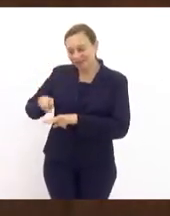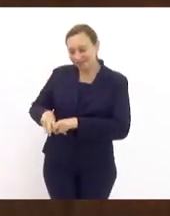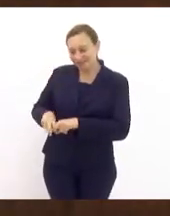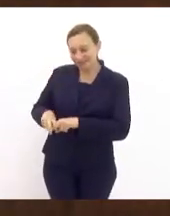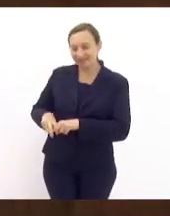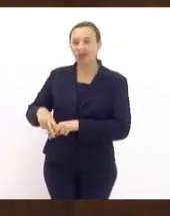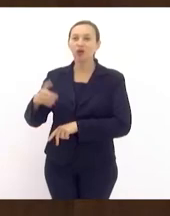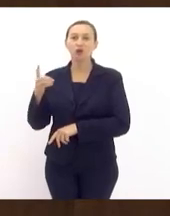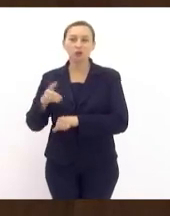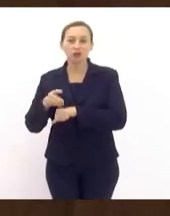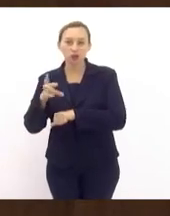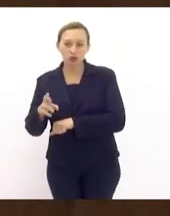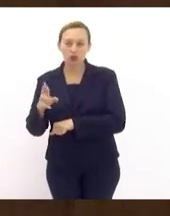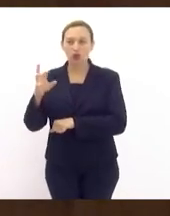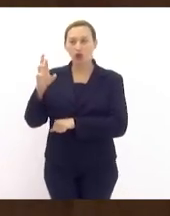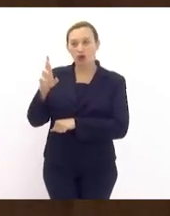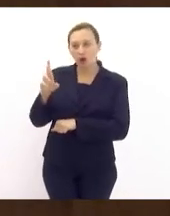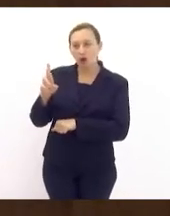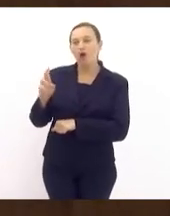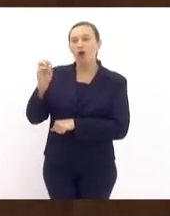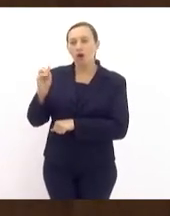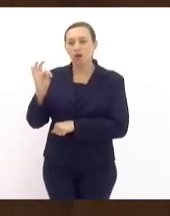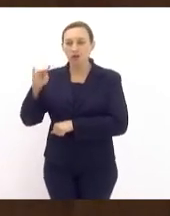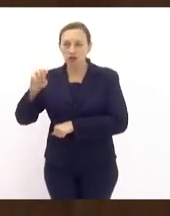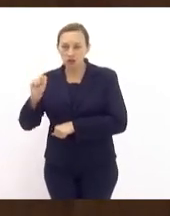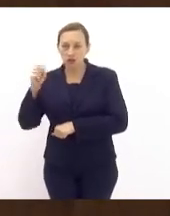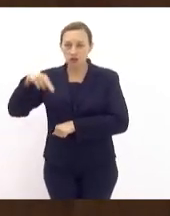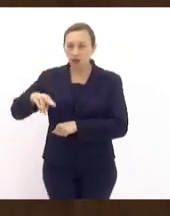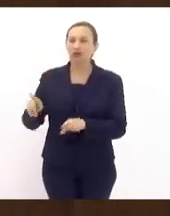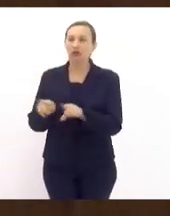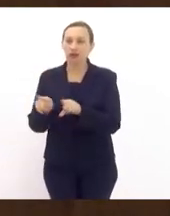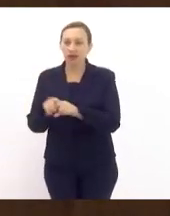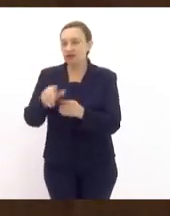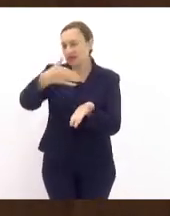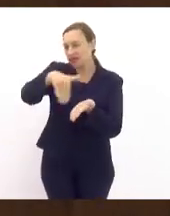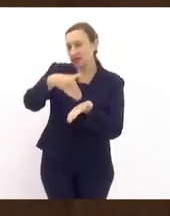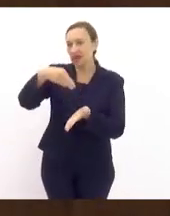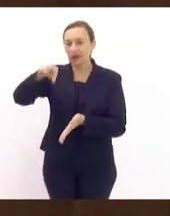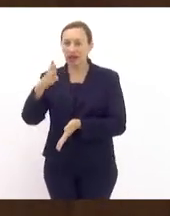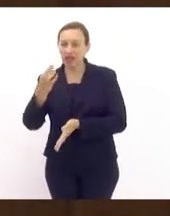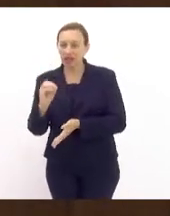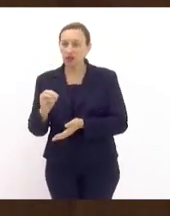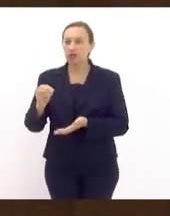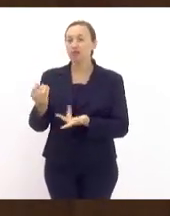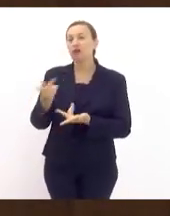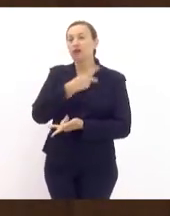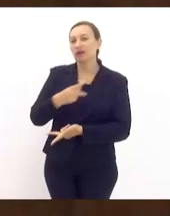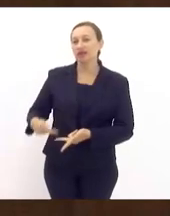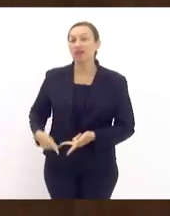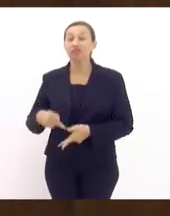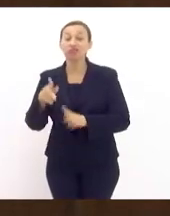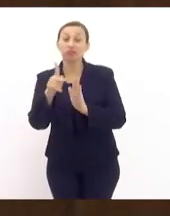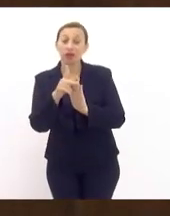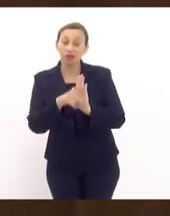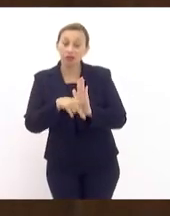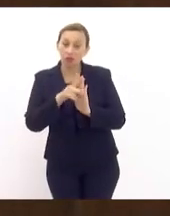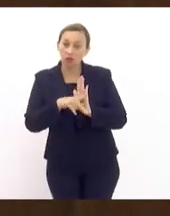doutor Robson, o nosso secretário Marquinho. Presidente, esse projeto, ele, o